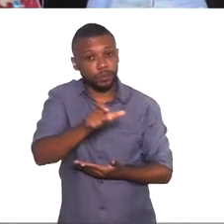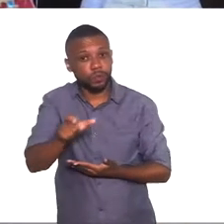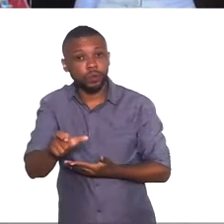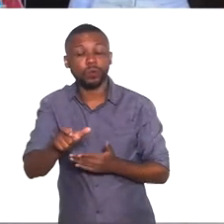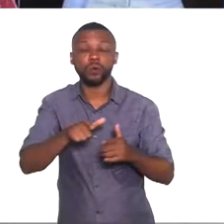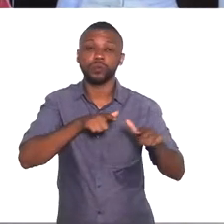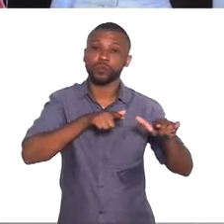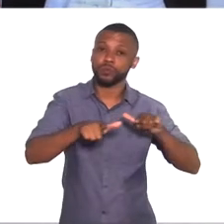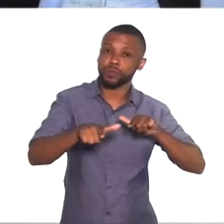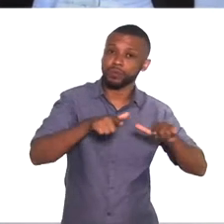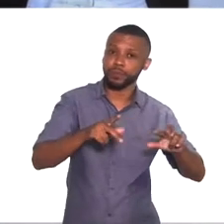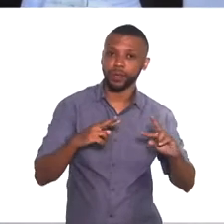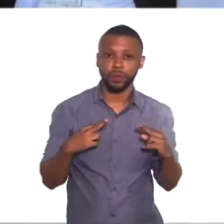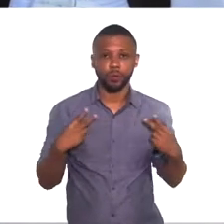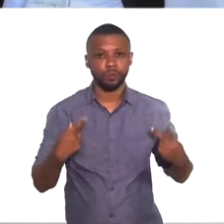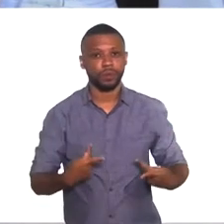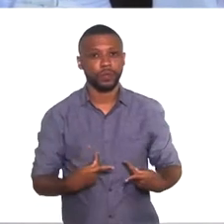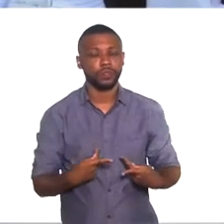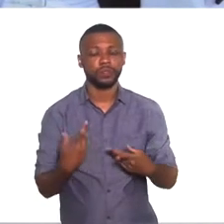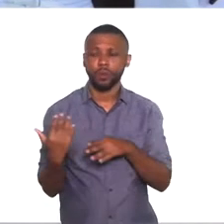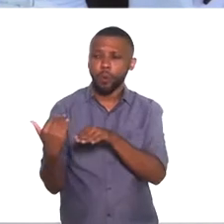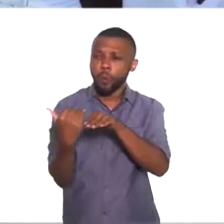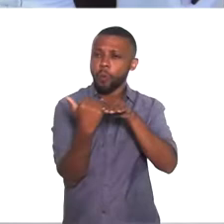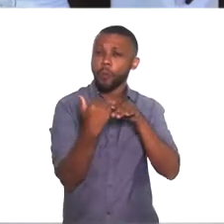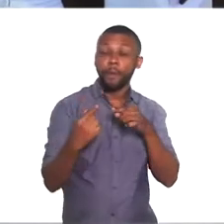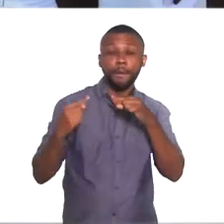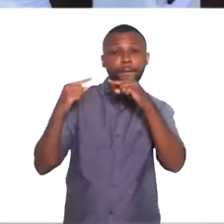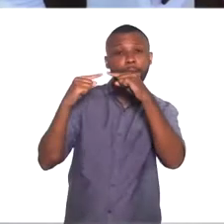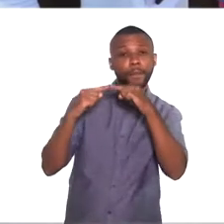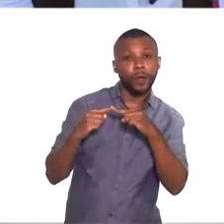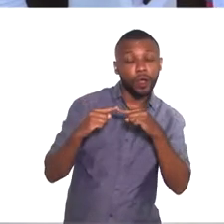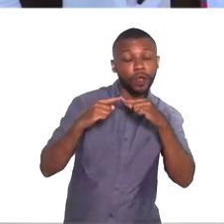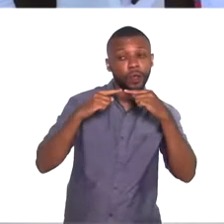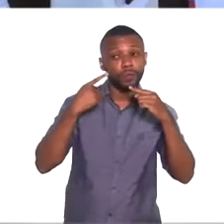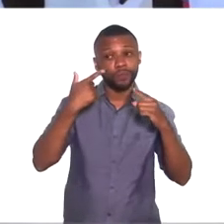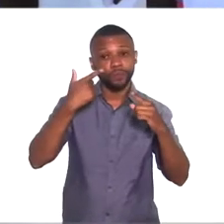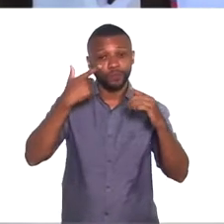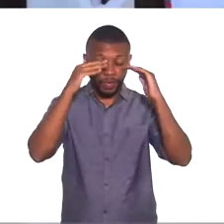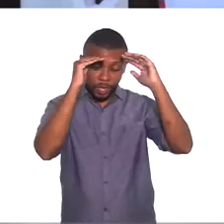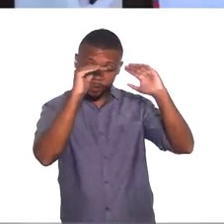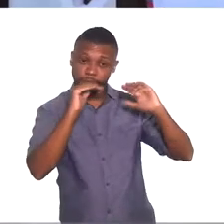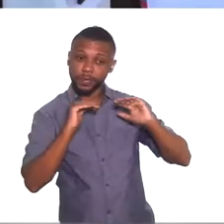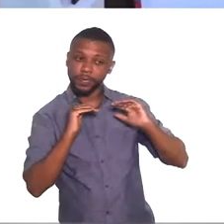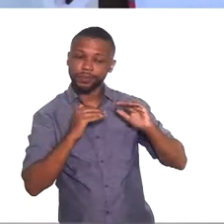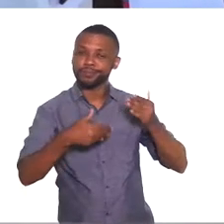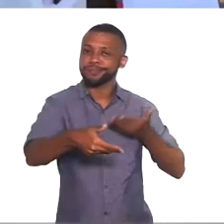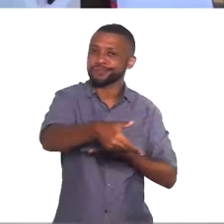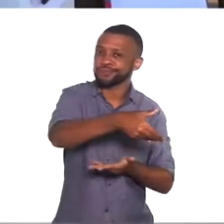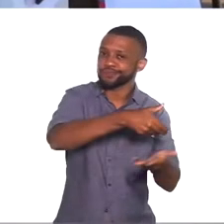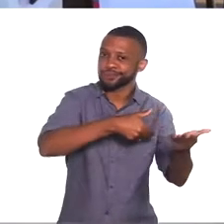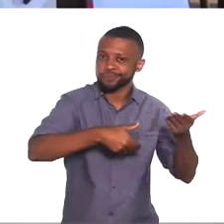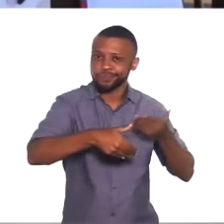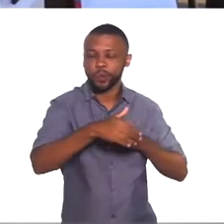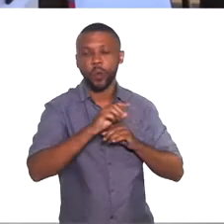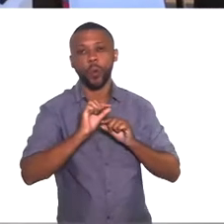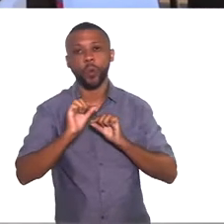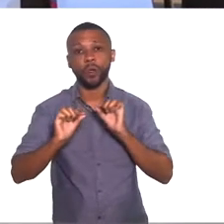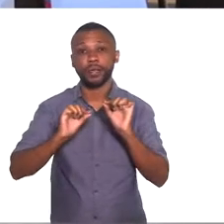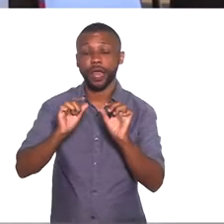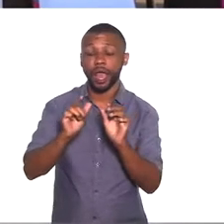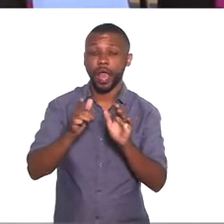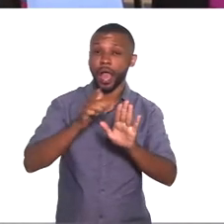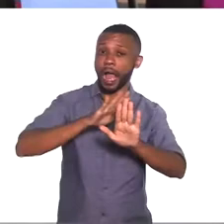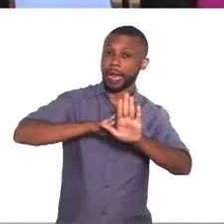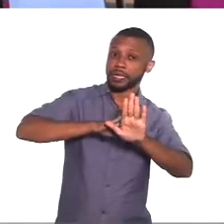com a dignidade humana que são comuns a todas as religiões e respeitando é claro naquilo que é o